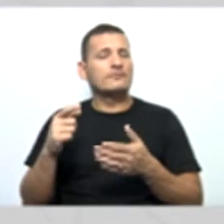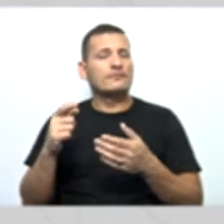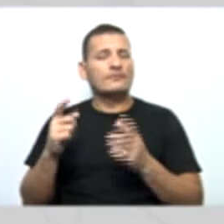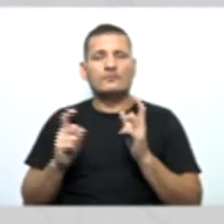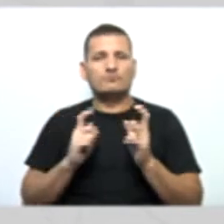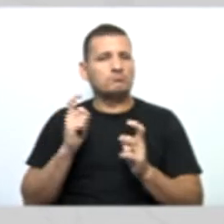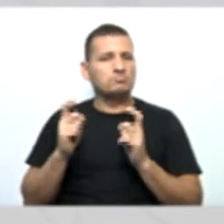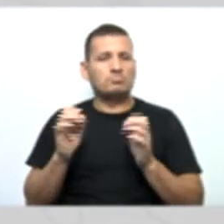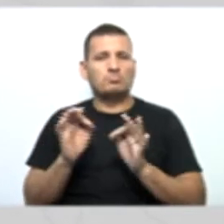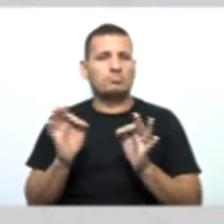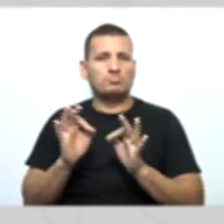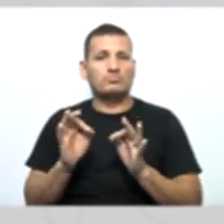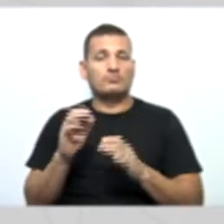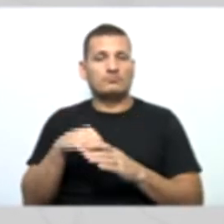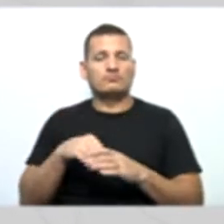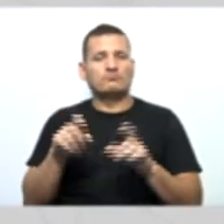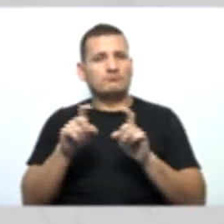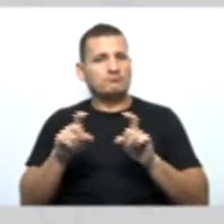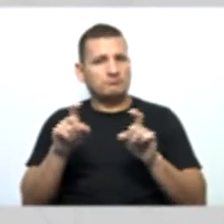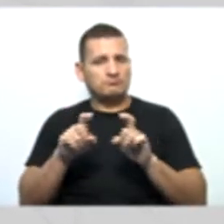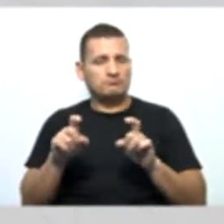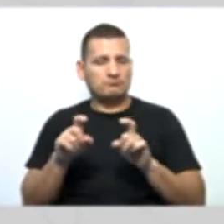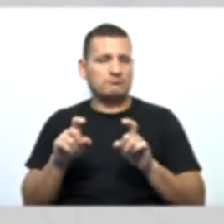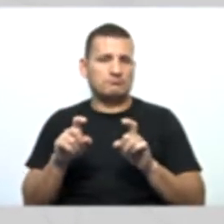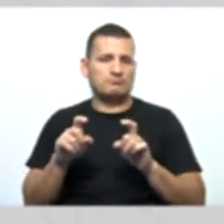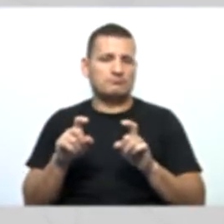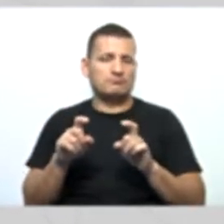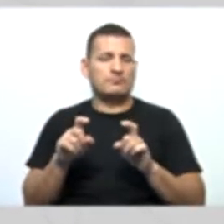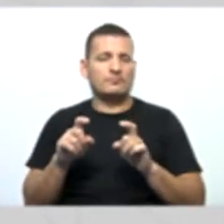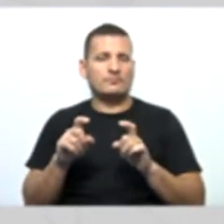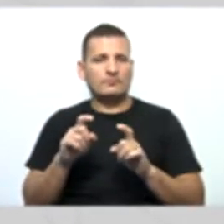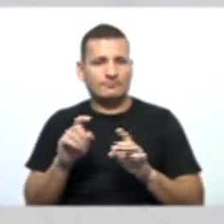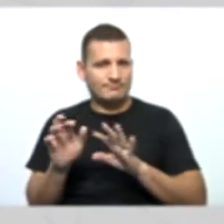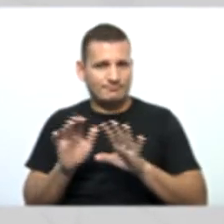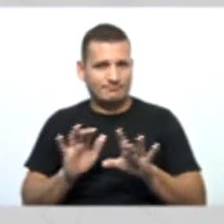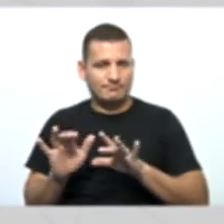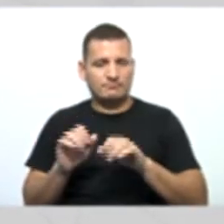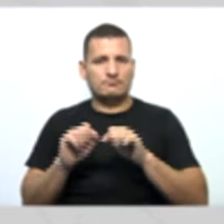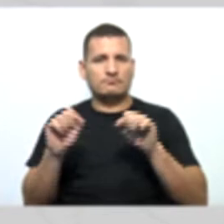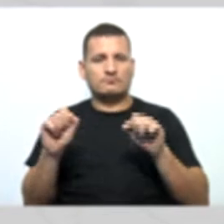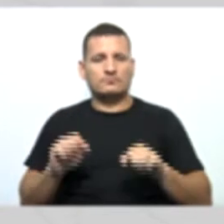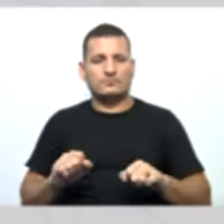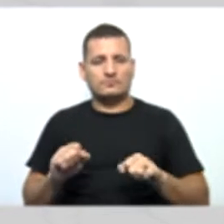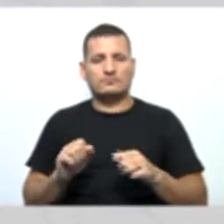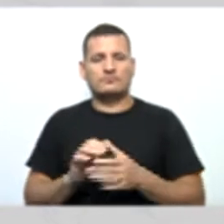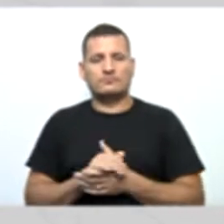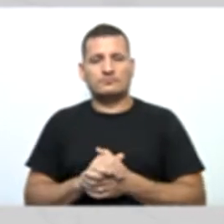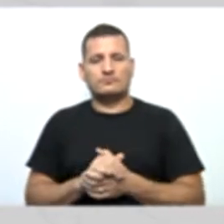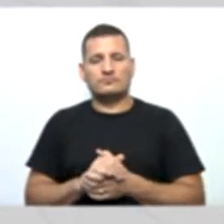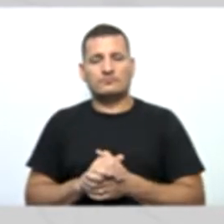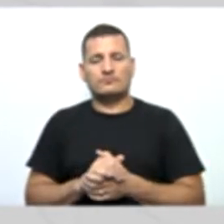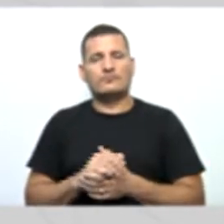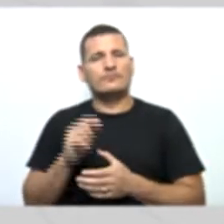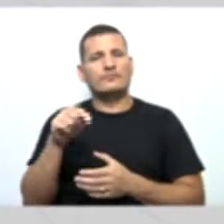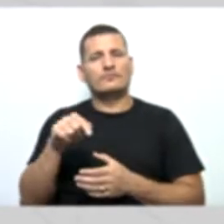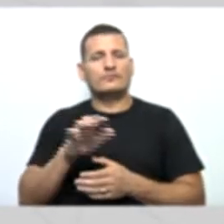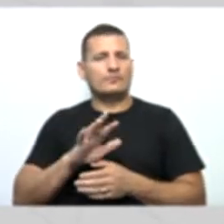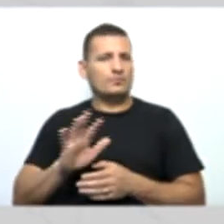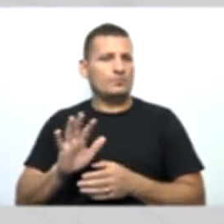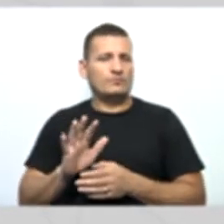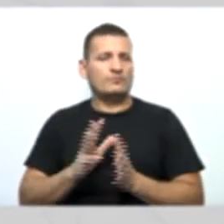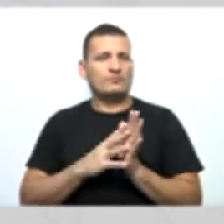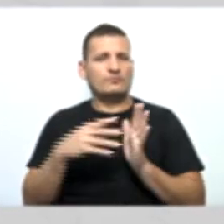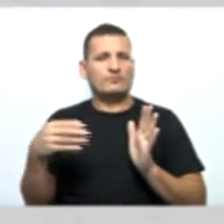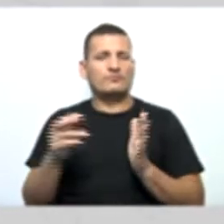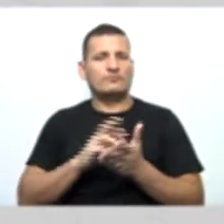preocupação dos componentes computacionais necessários para a construção do sistema. Aqui são construídos diversos modelos que